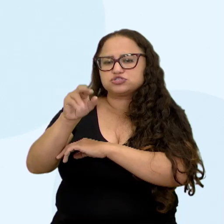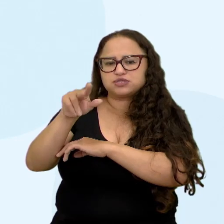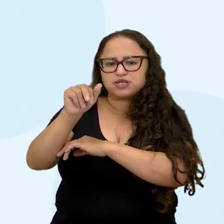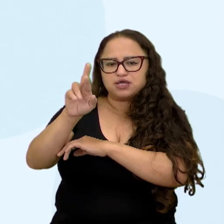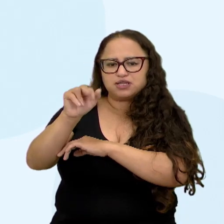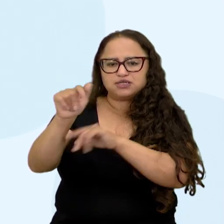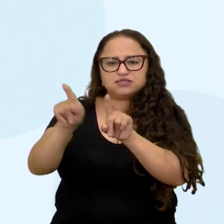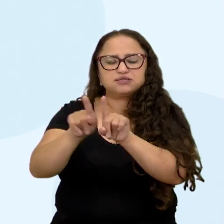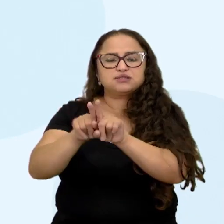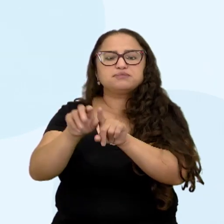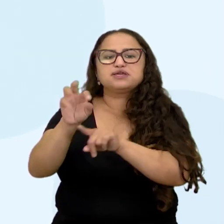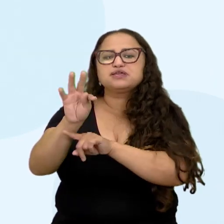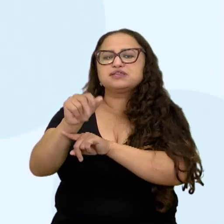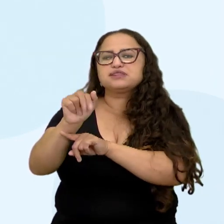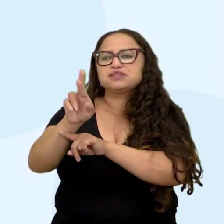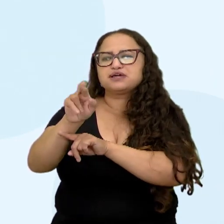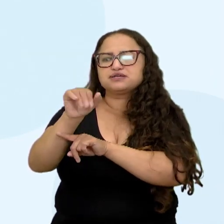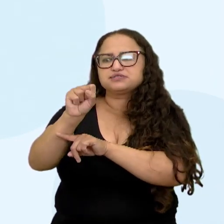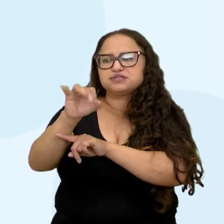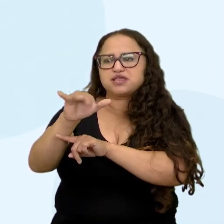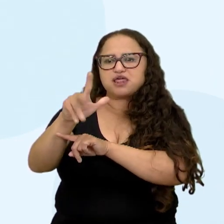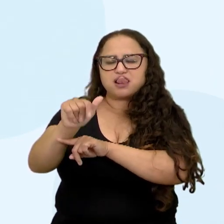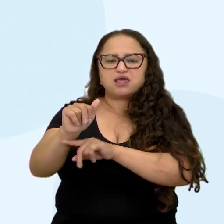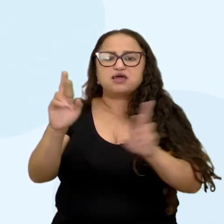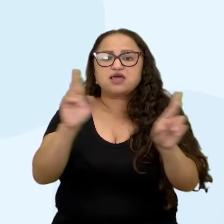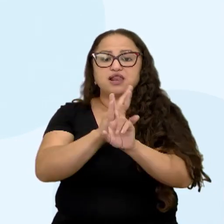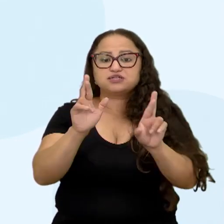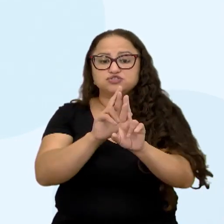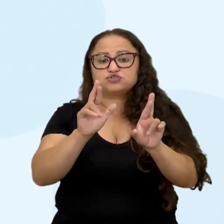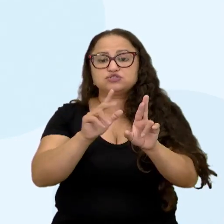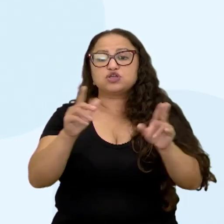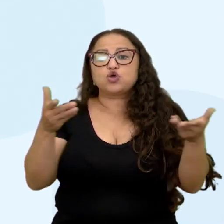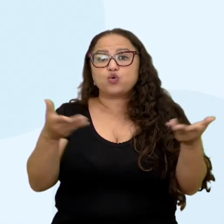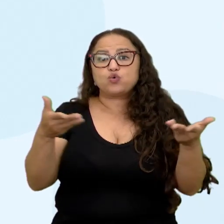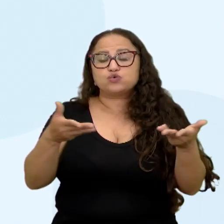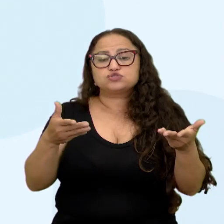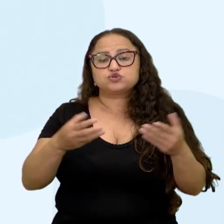e relacione essas pinturas com Morte e Vida Severina. E não só isso.